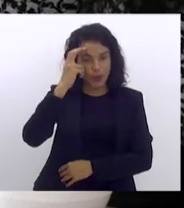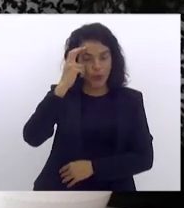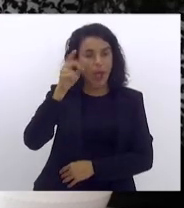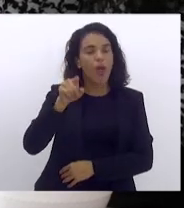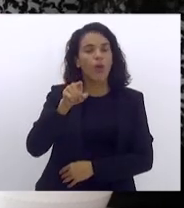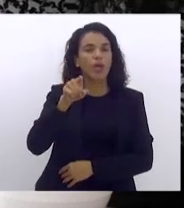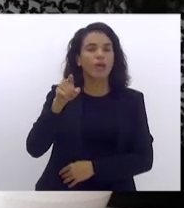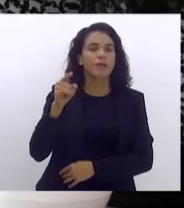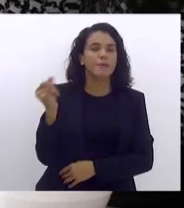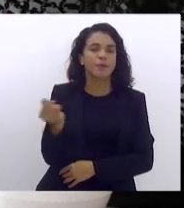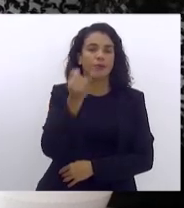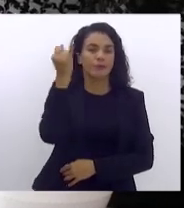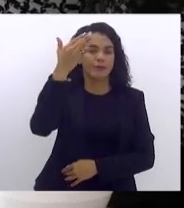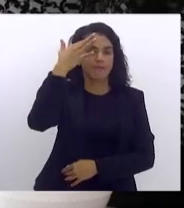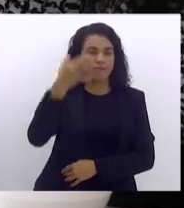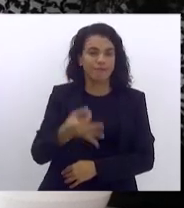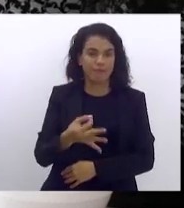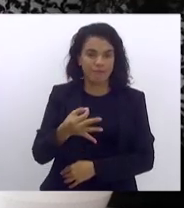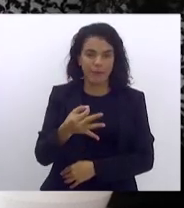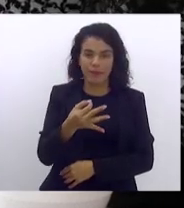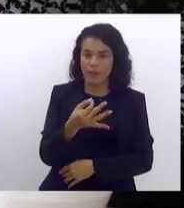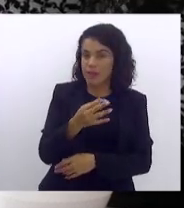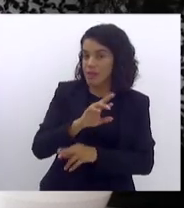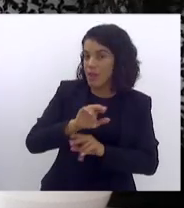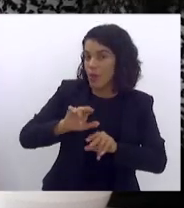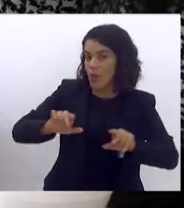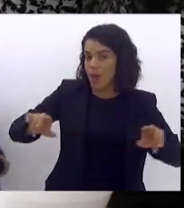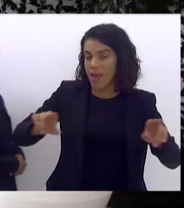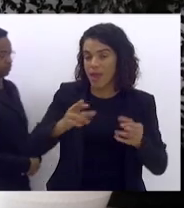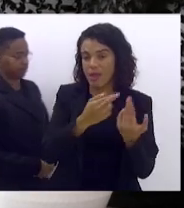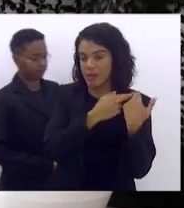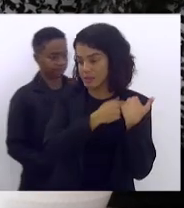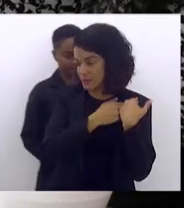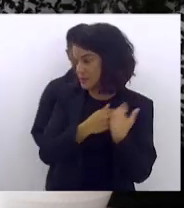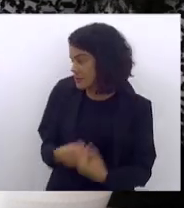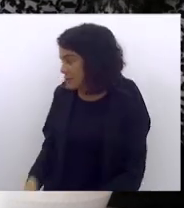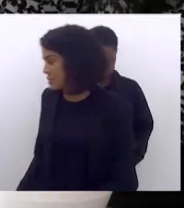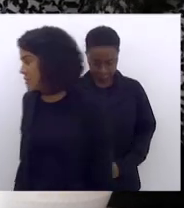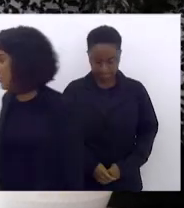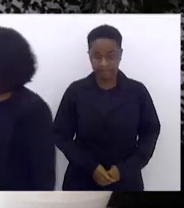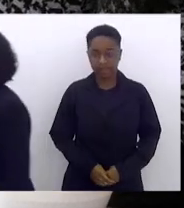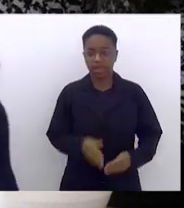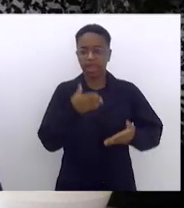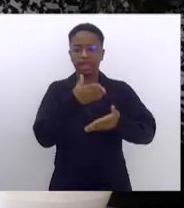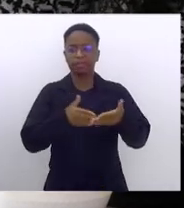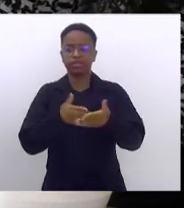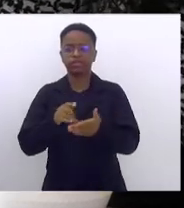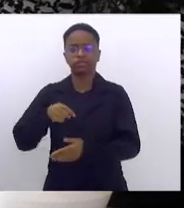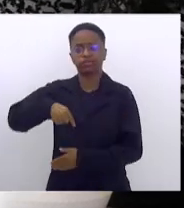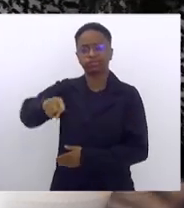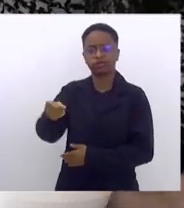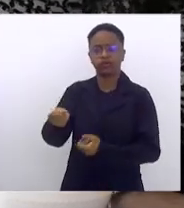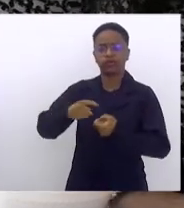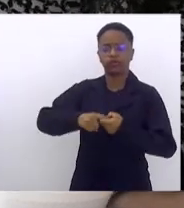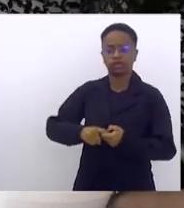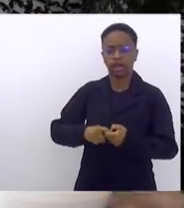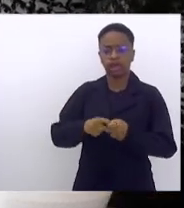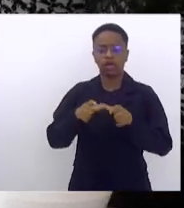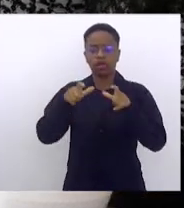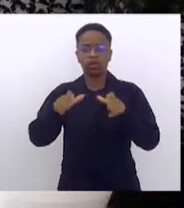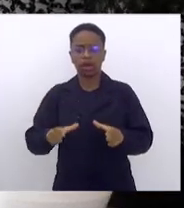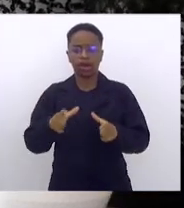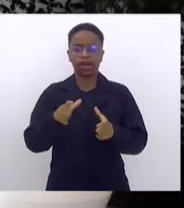entendimento de que não cabe a interdição do direito de vir a um patrimônio cultural, a um